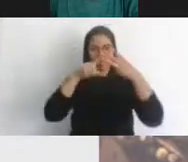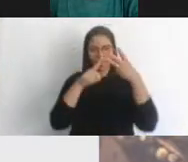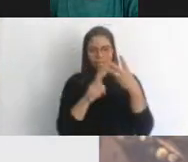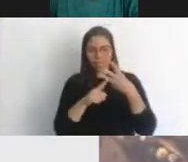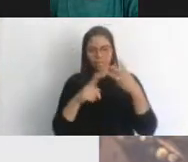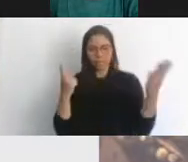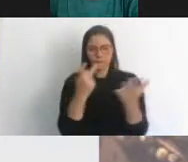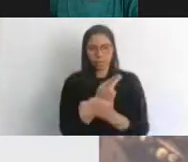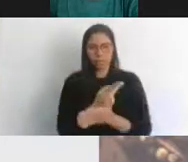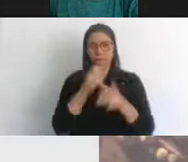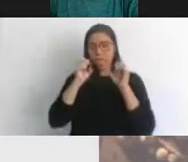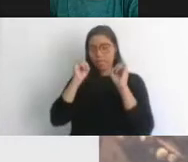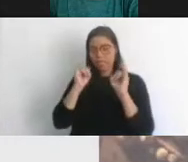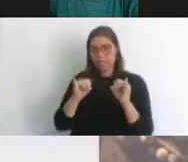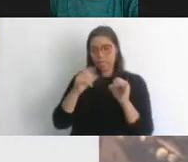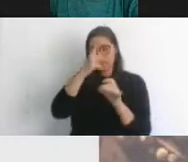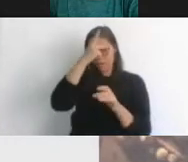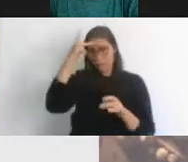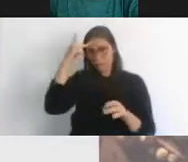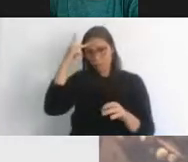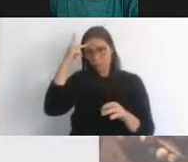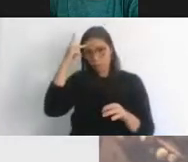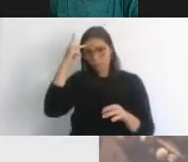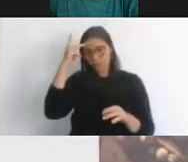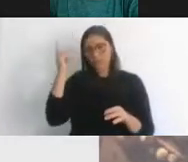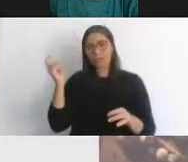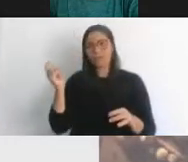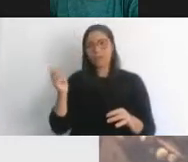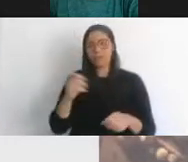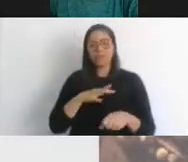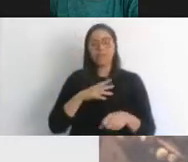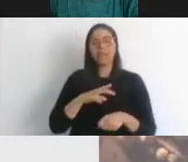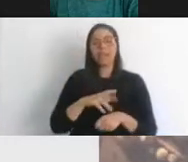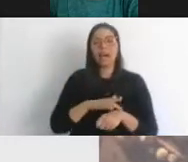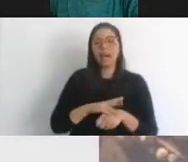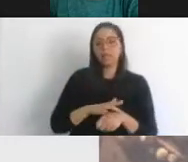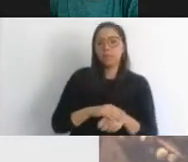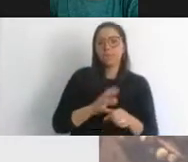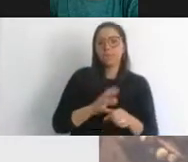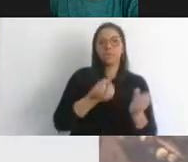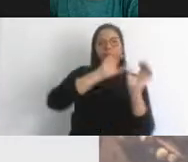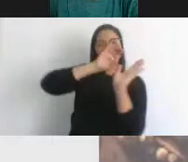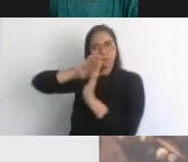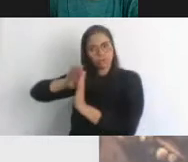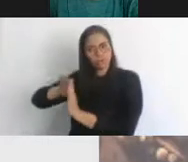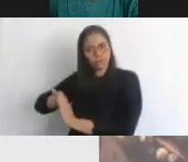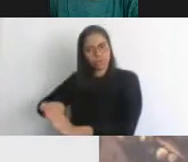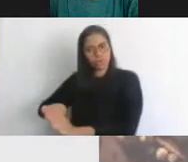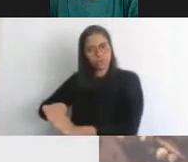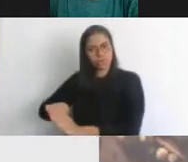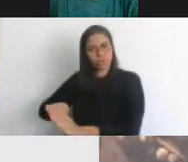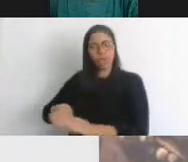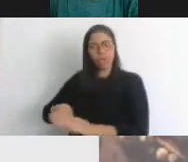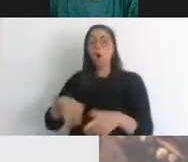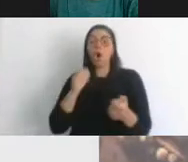se pessoas ficaram doentes nesse processo eles tiram do meio dessas pessoas de modo geral ou eles esperam ficar melhor porque